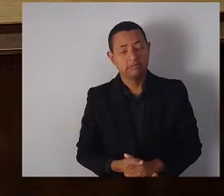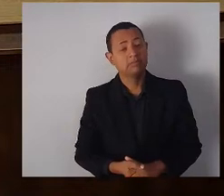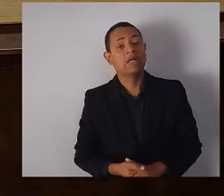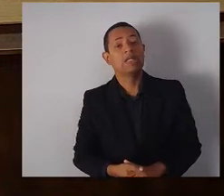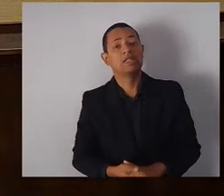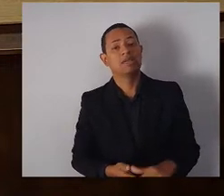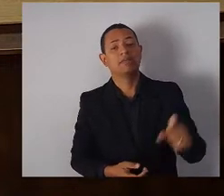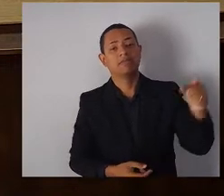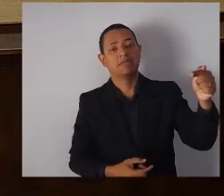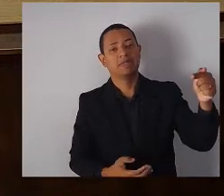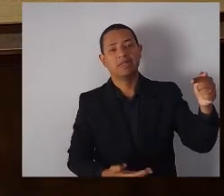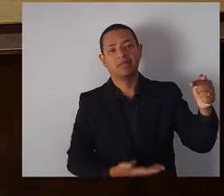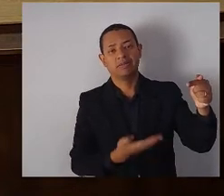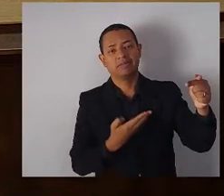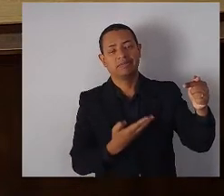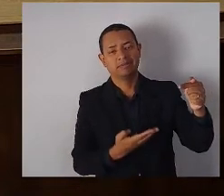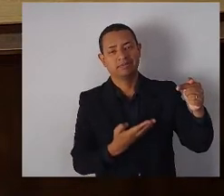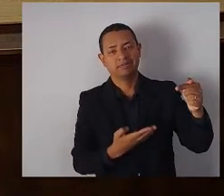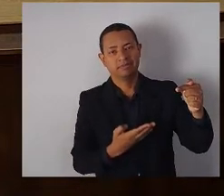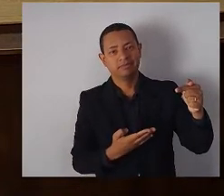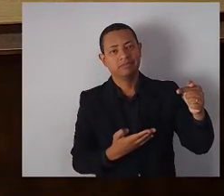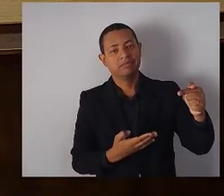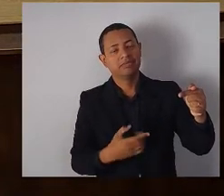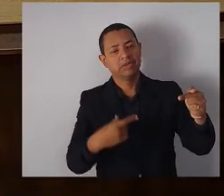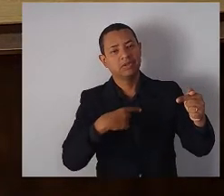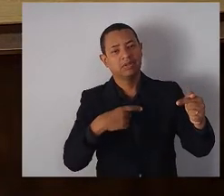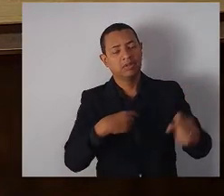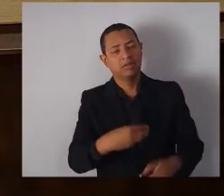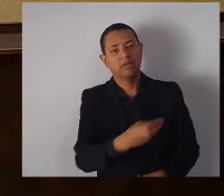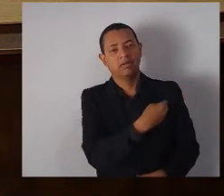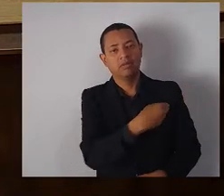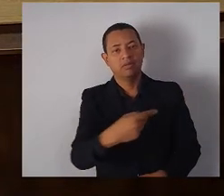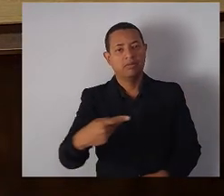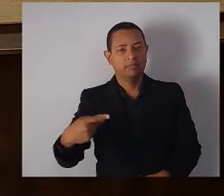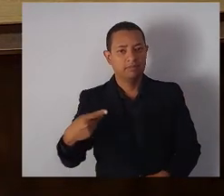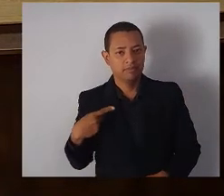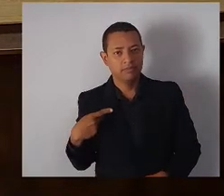7 integrantes e mais o Ministério Público,